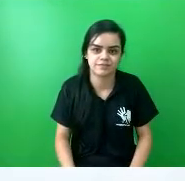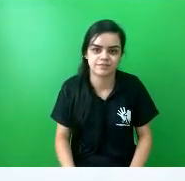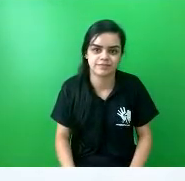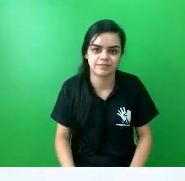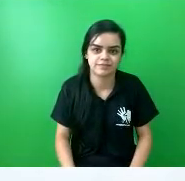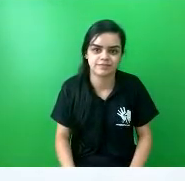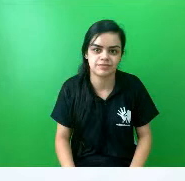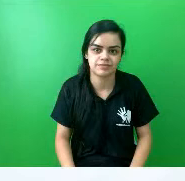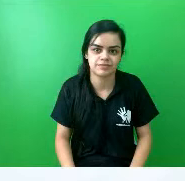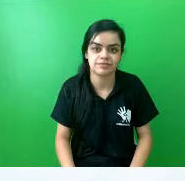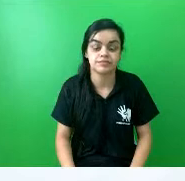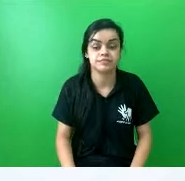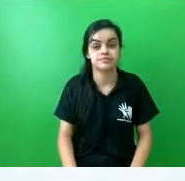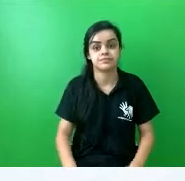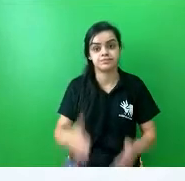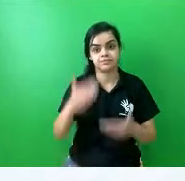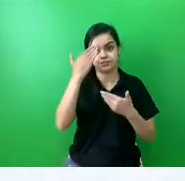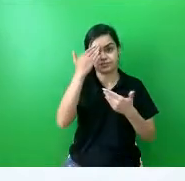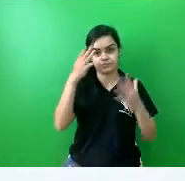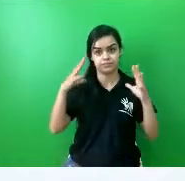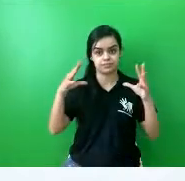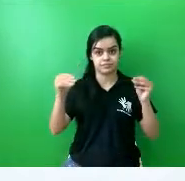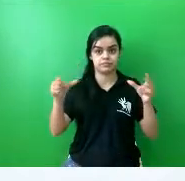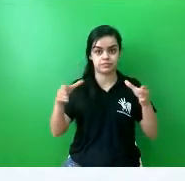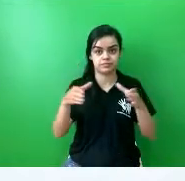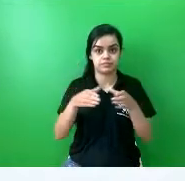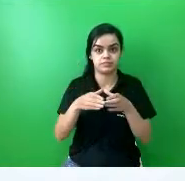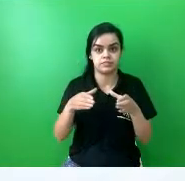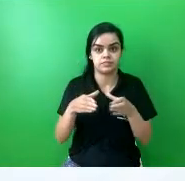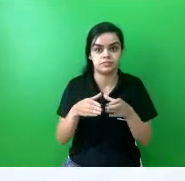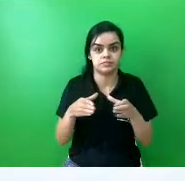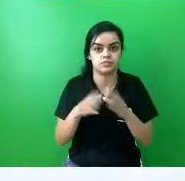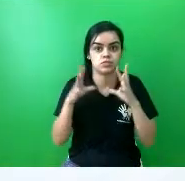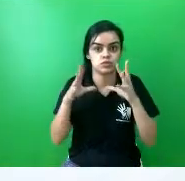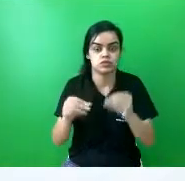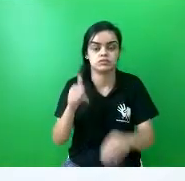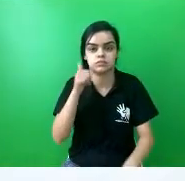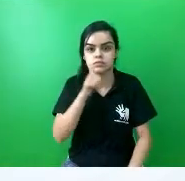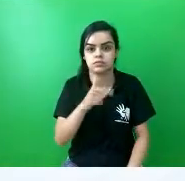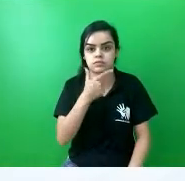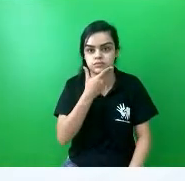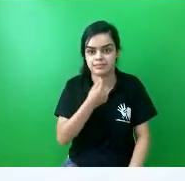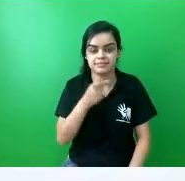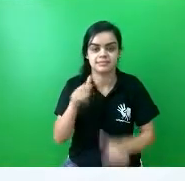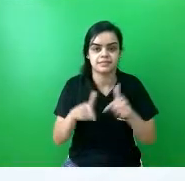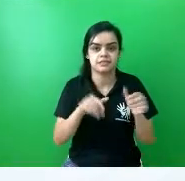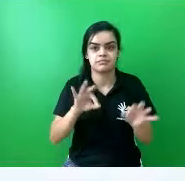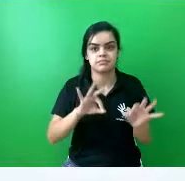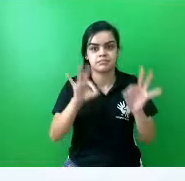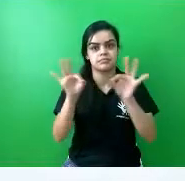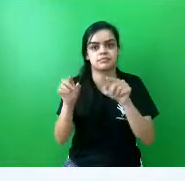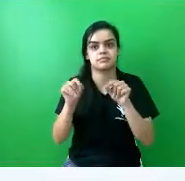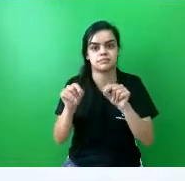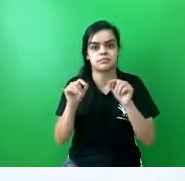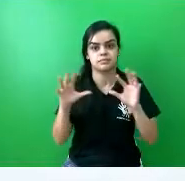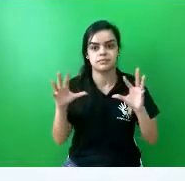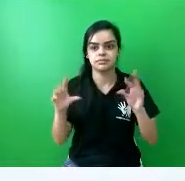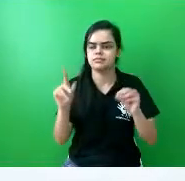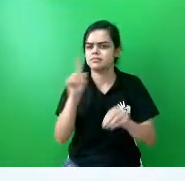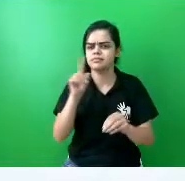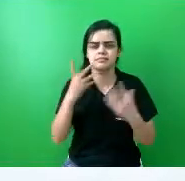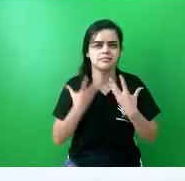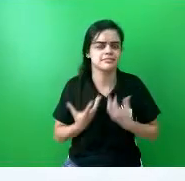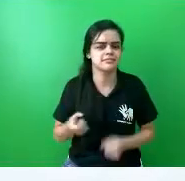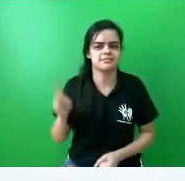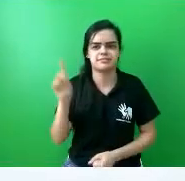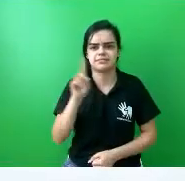Queria só agradecer a toda a equipe, né? A todos os trabalhadores por estarem nos ouvindo e deixar uma mensagem que todos não desanimem, né? Que essa